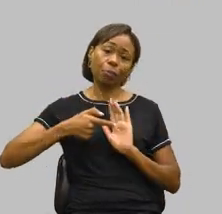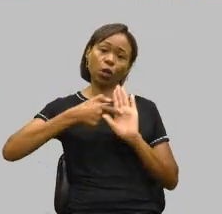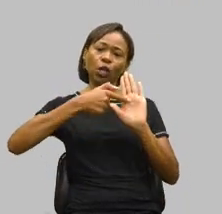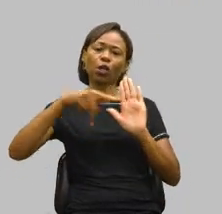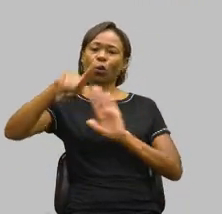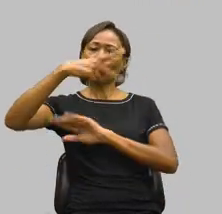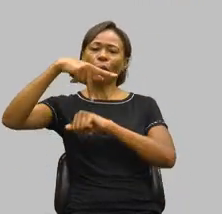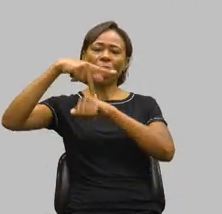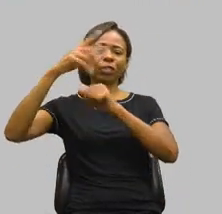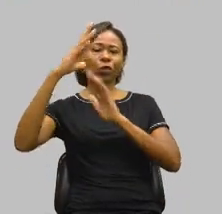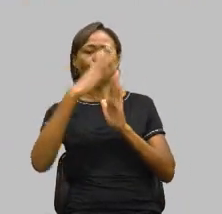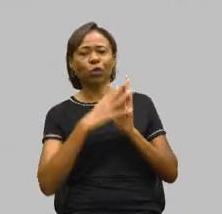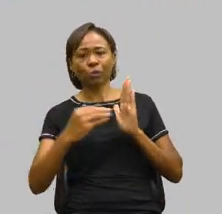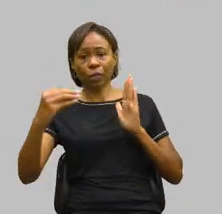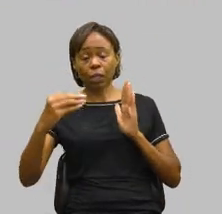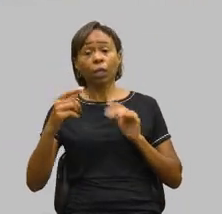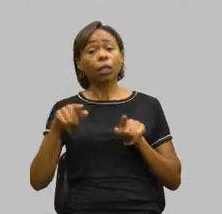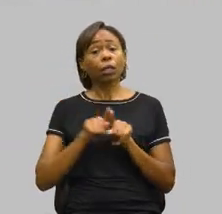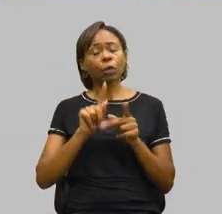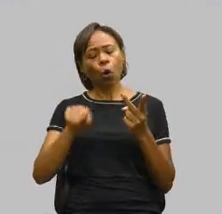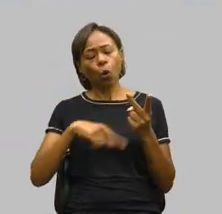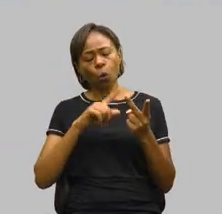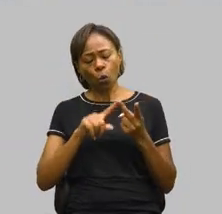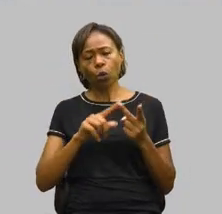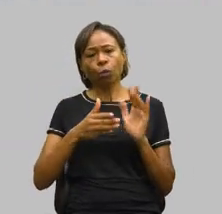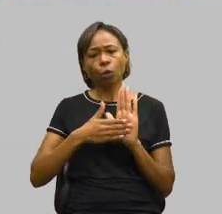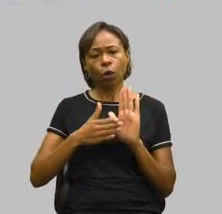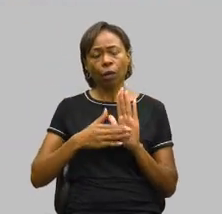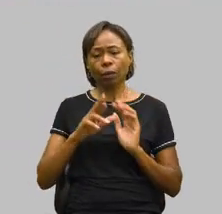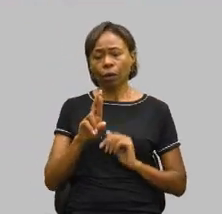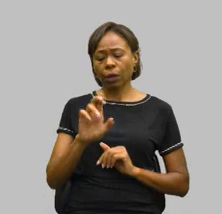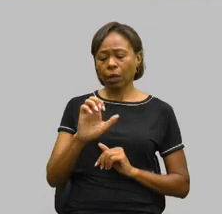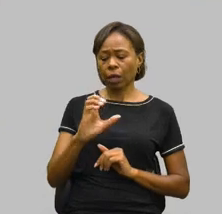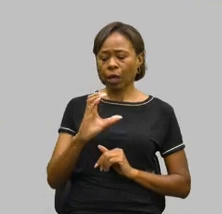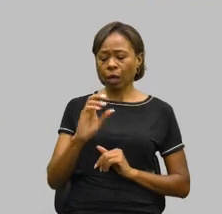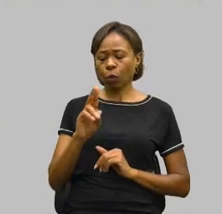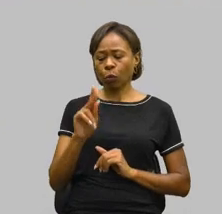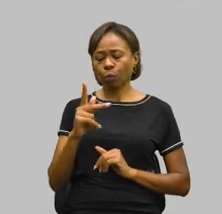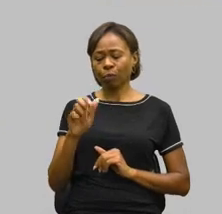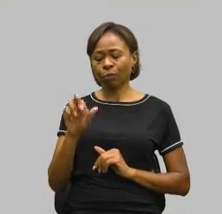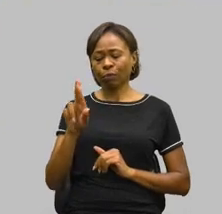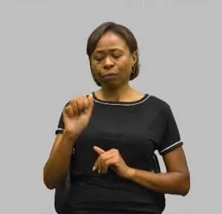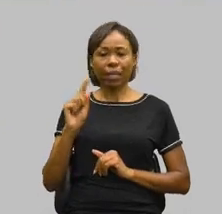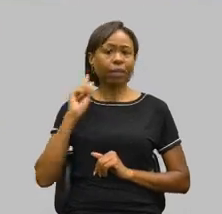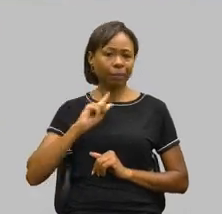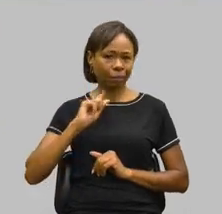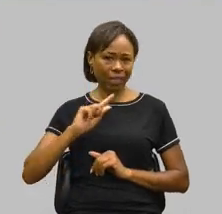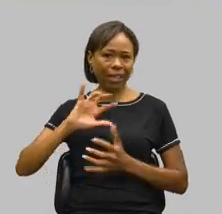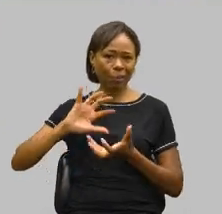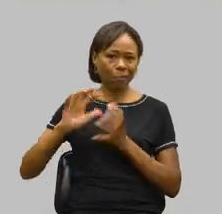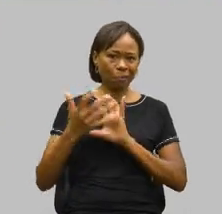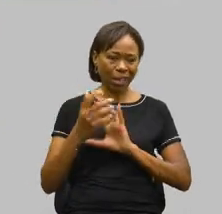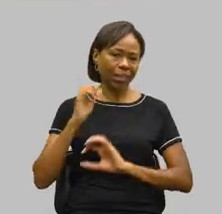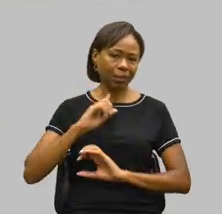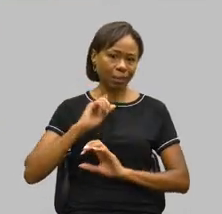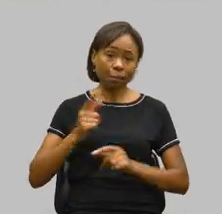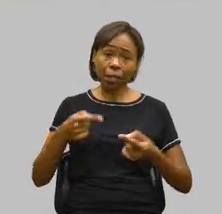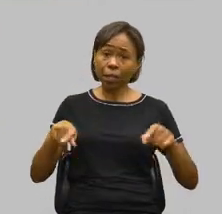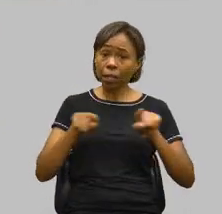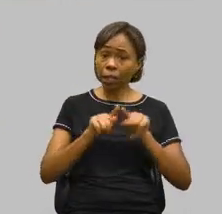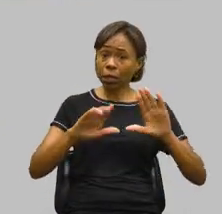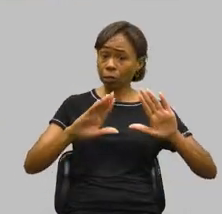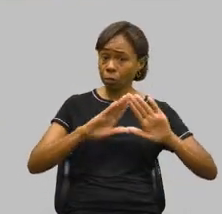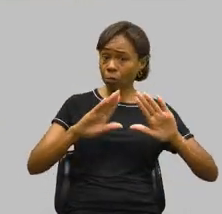e também nós temos o recupera minas que também parceria com essa casa Assembleia de Minas temos protocolos criados